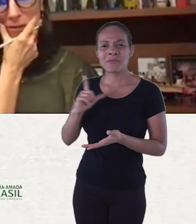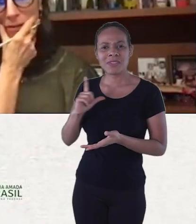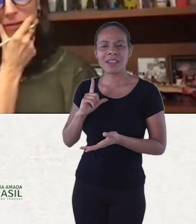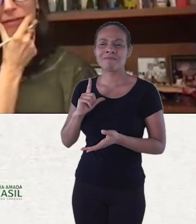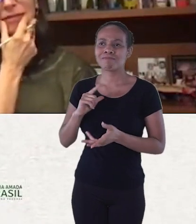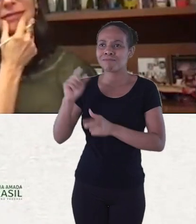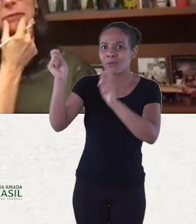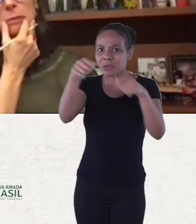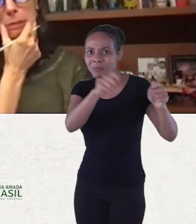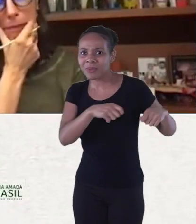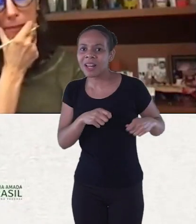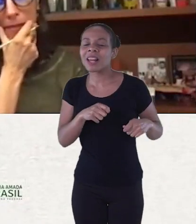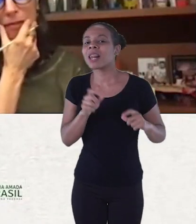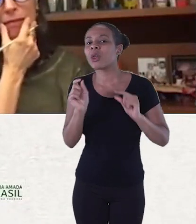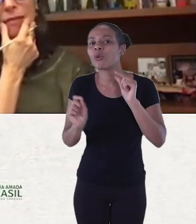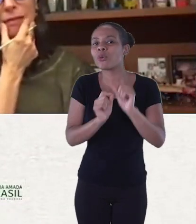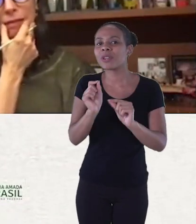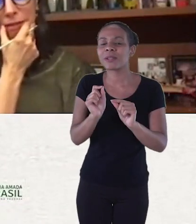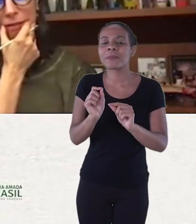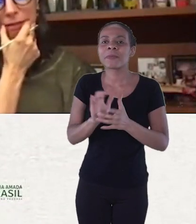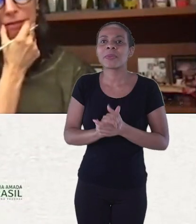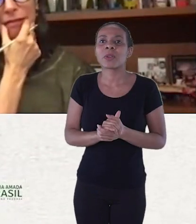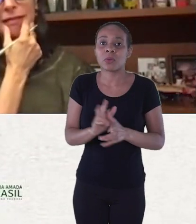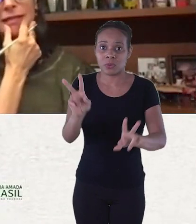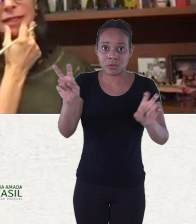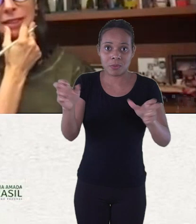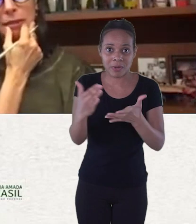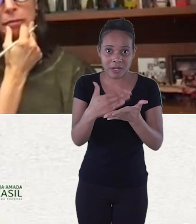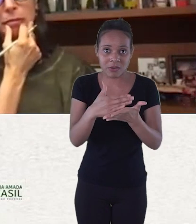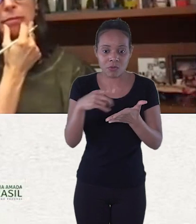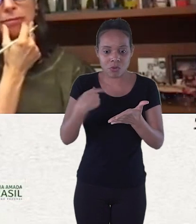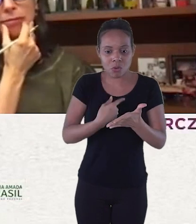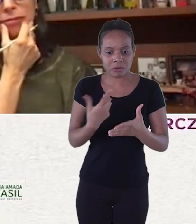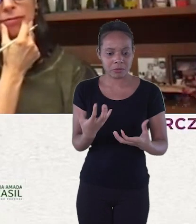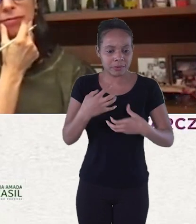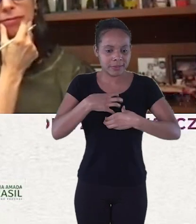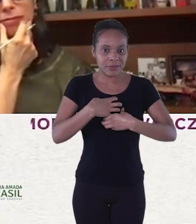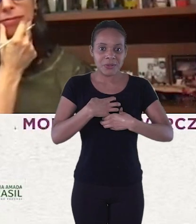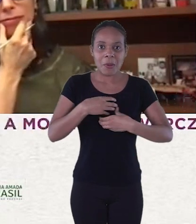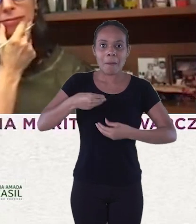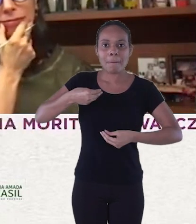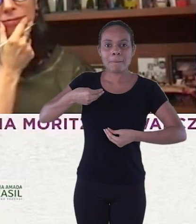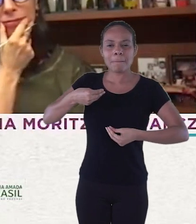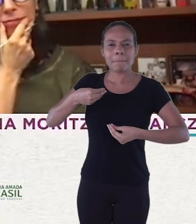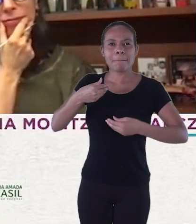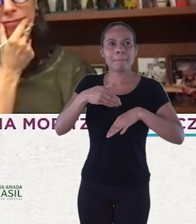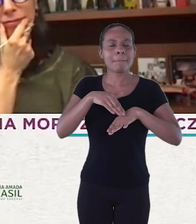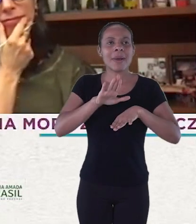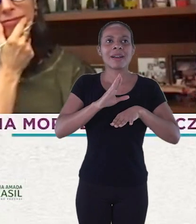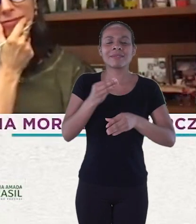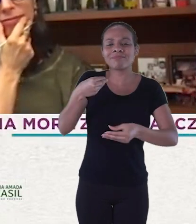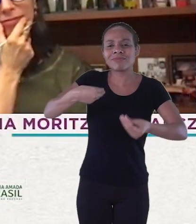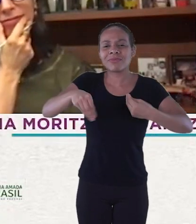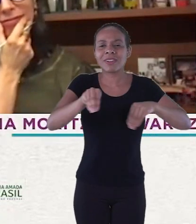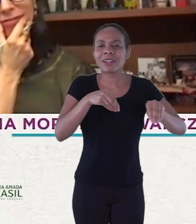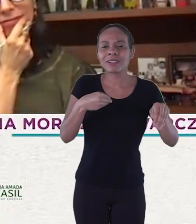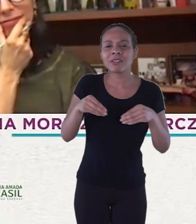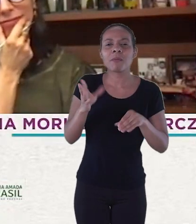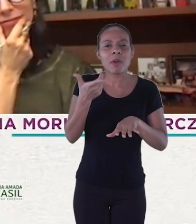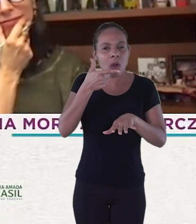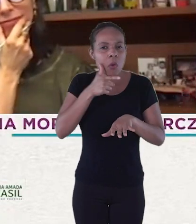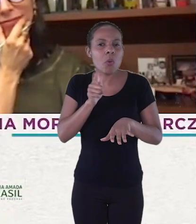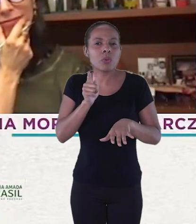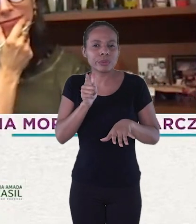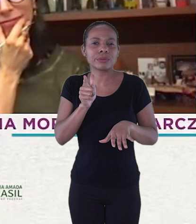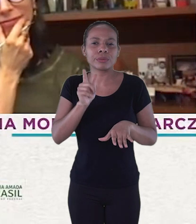possibilidade dos retratos não entrarem todos no livro nos deu uma flexibilização melhor para a gente poder incluir. Eu lembro que nas últimas